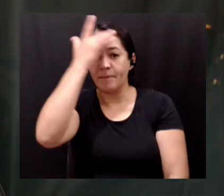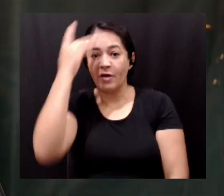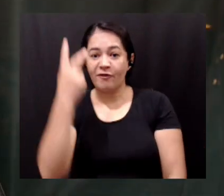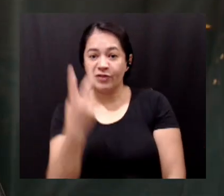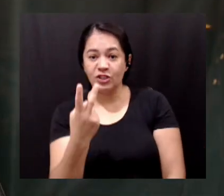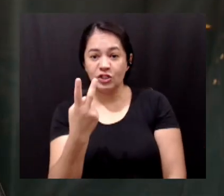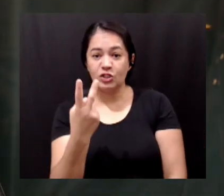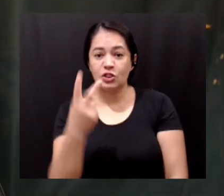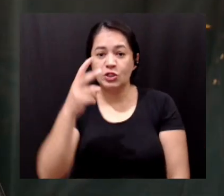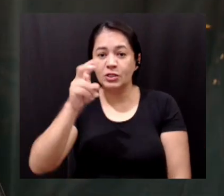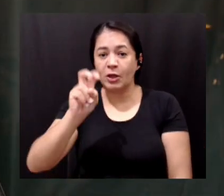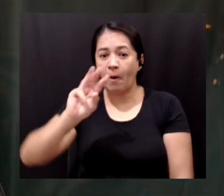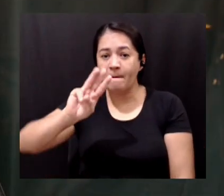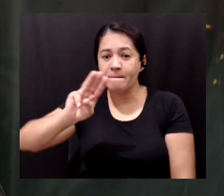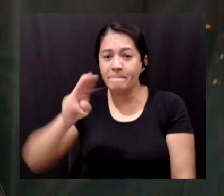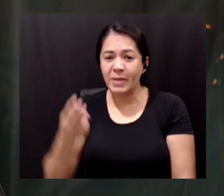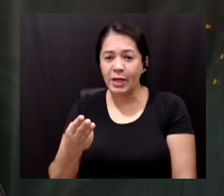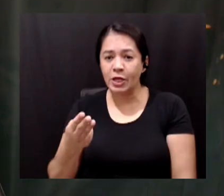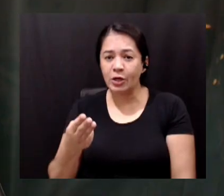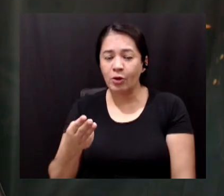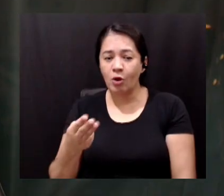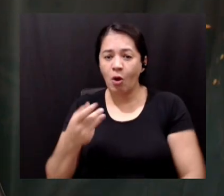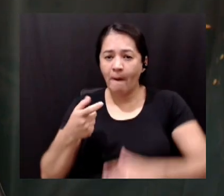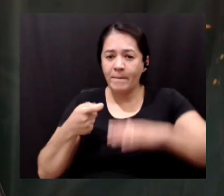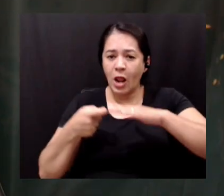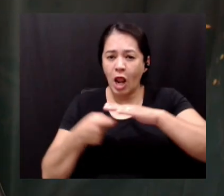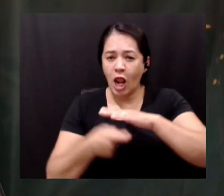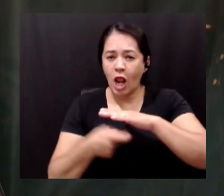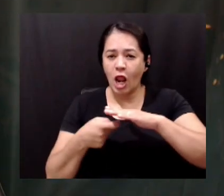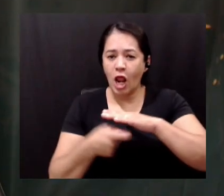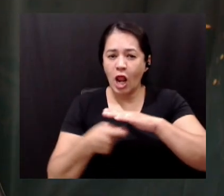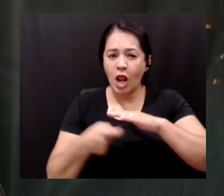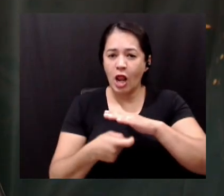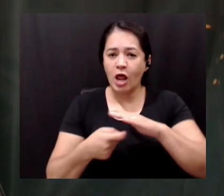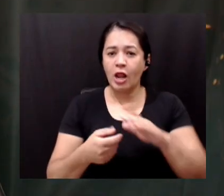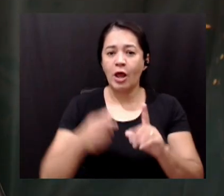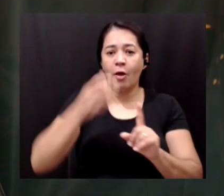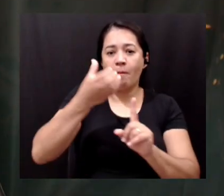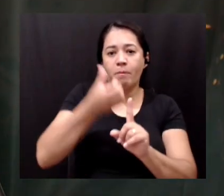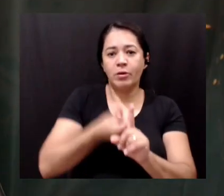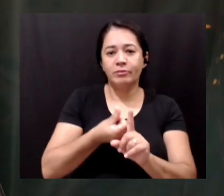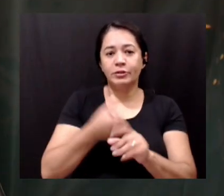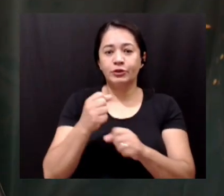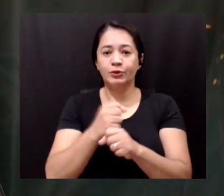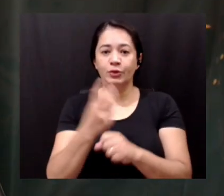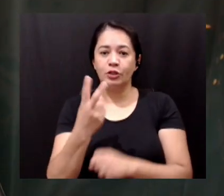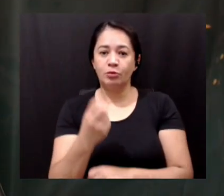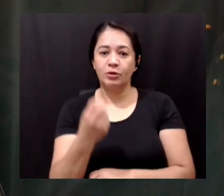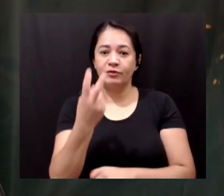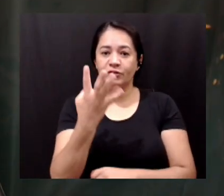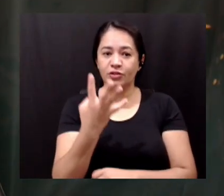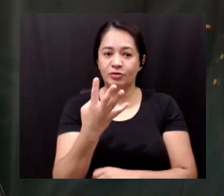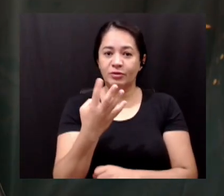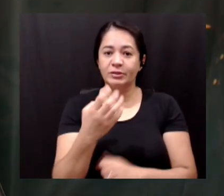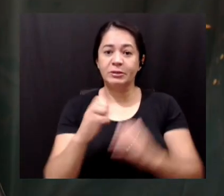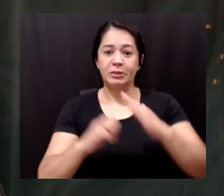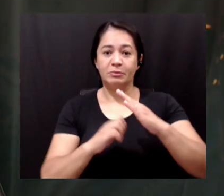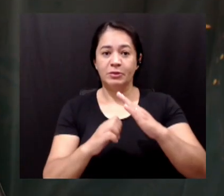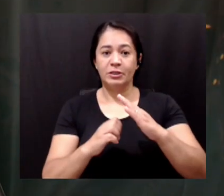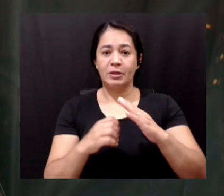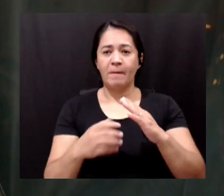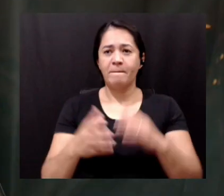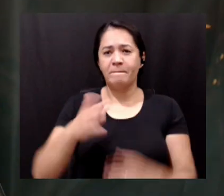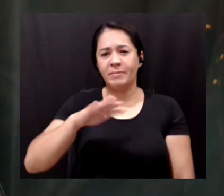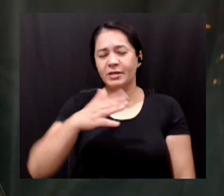a apostar nos primeiros 7 meses de 2024, fazendo com que as casas de apostas tivessem uma média aí de